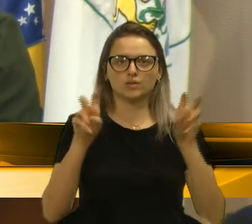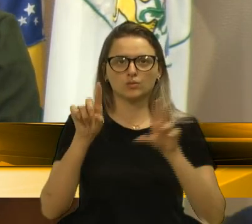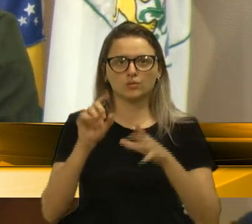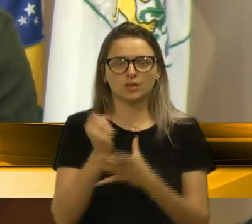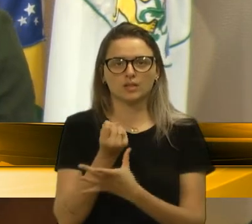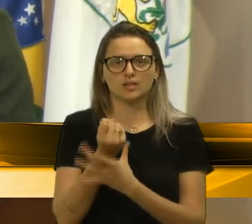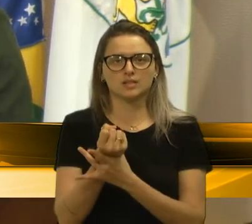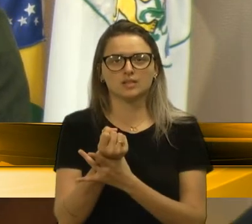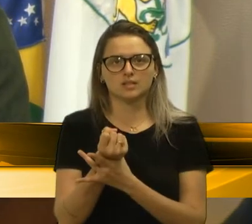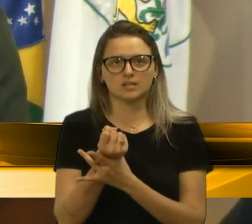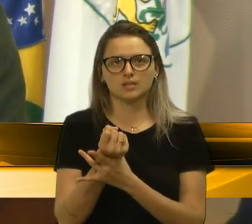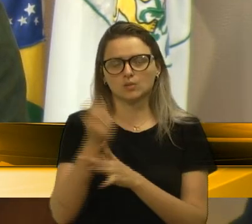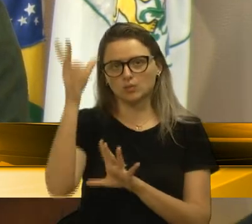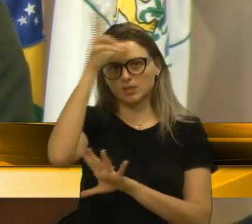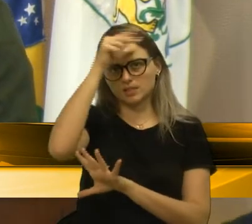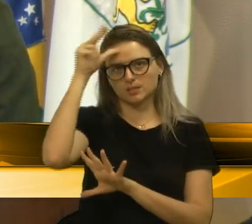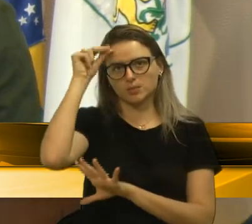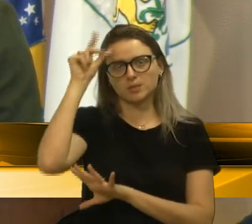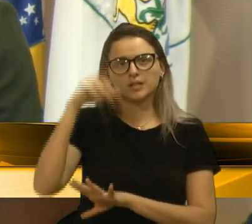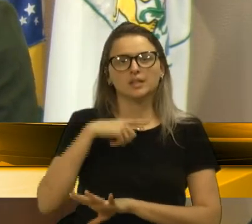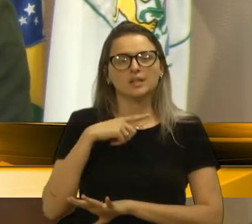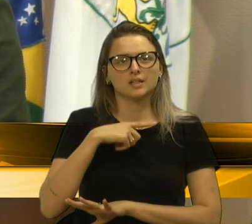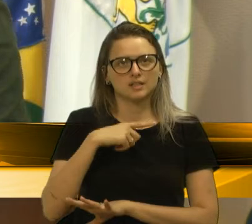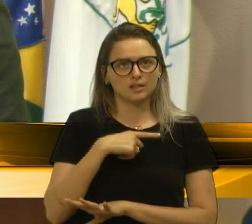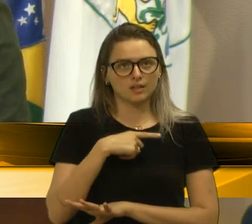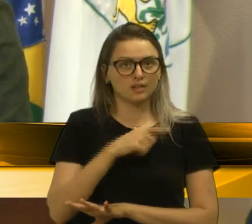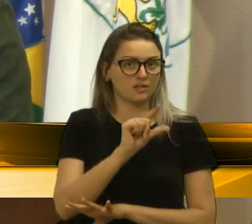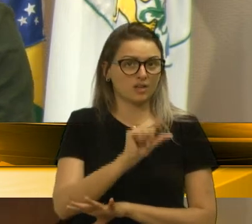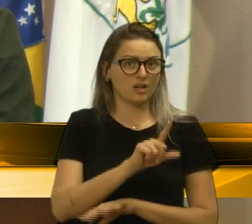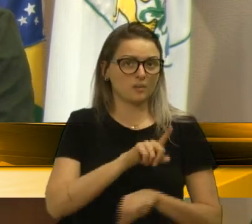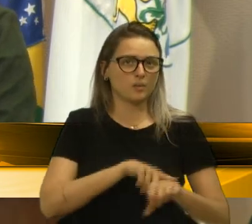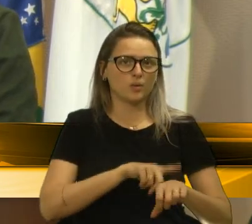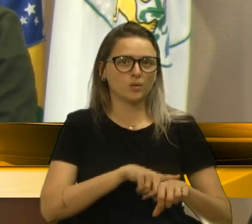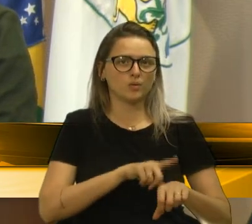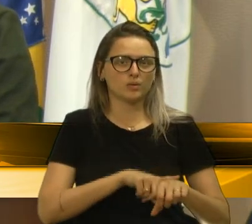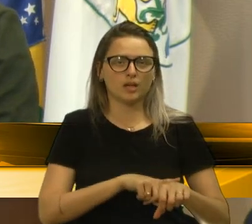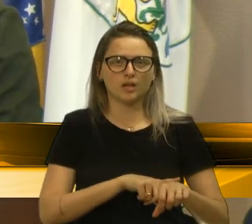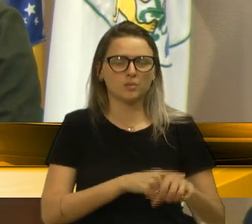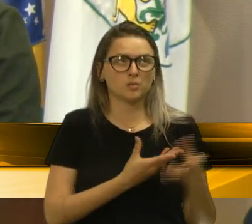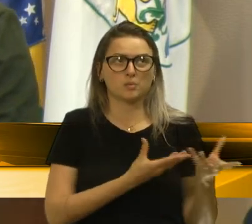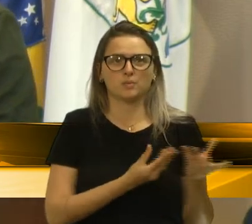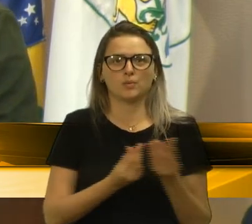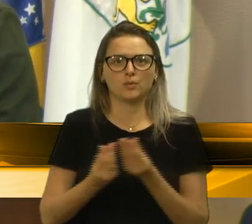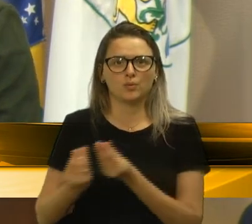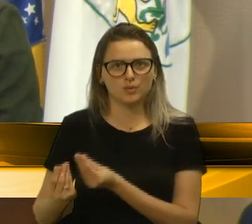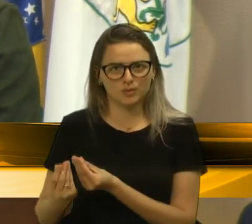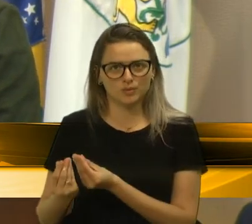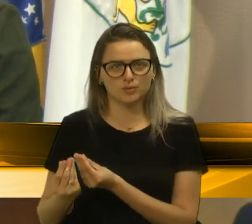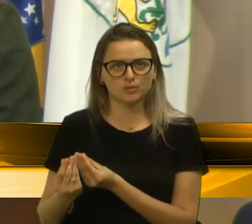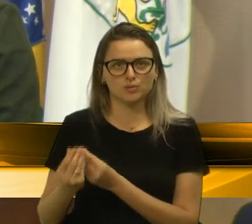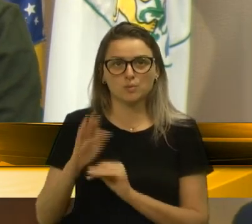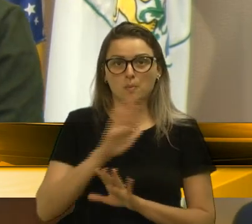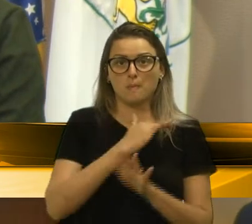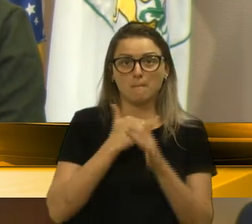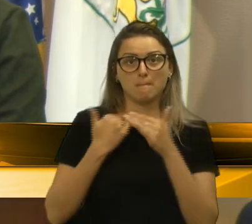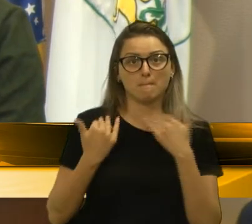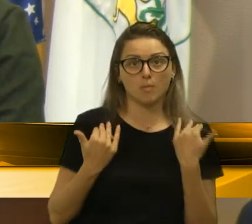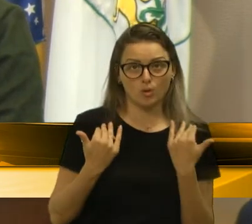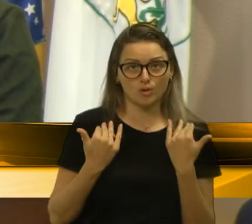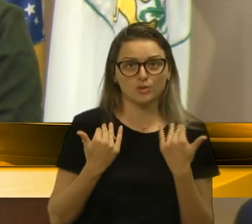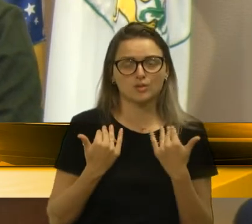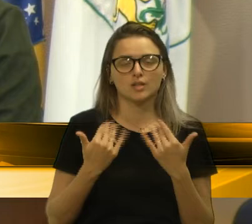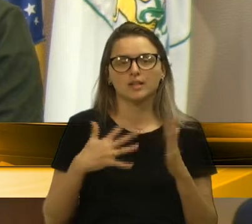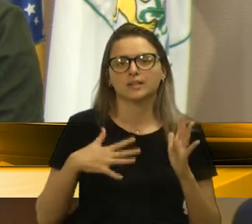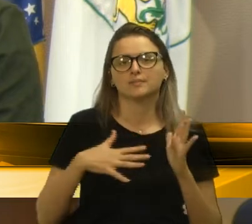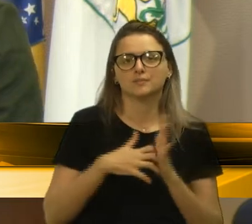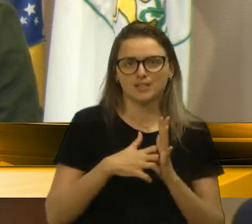no trânsito. Nós tivemos recentemente um número elevado de mortes no trânsito, comparando